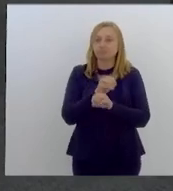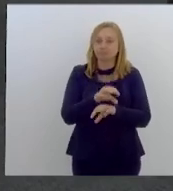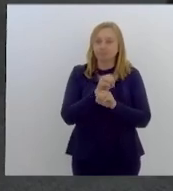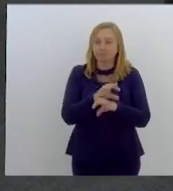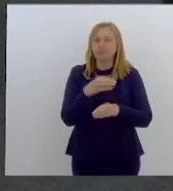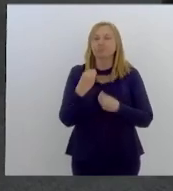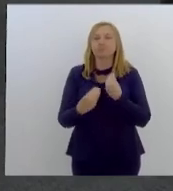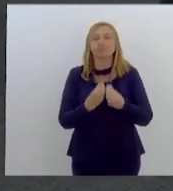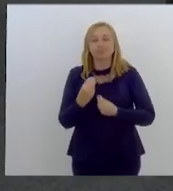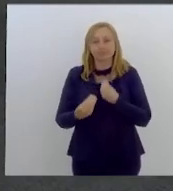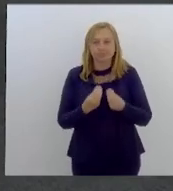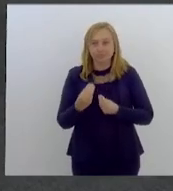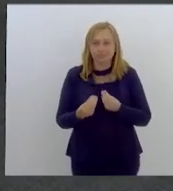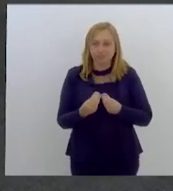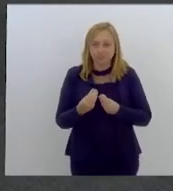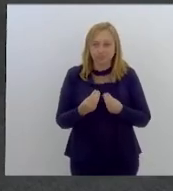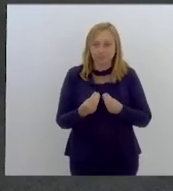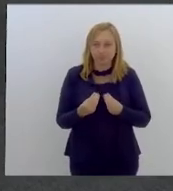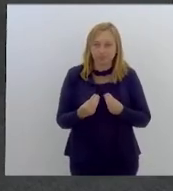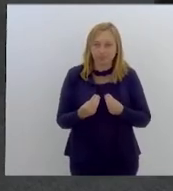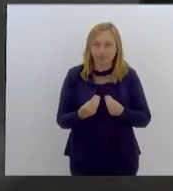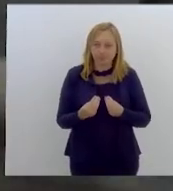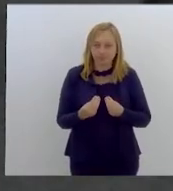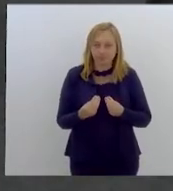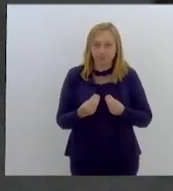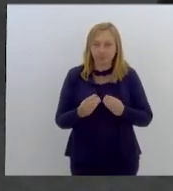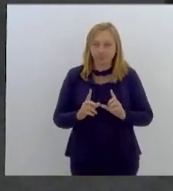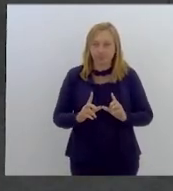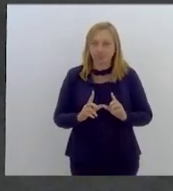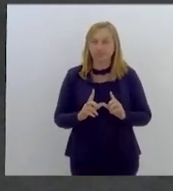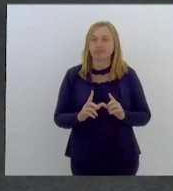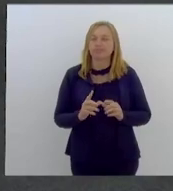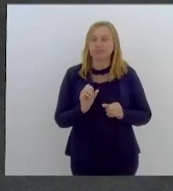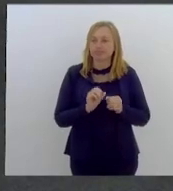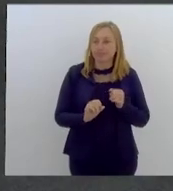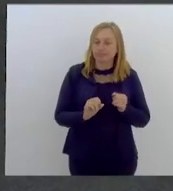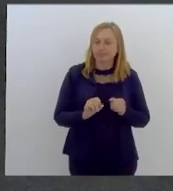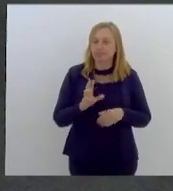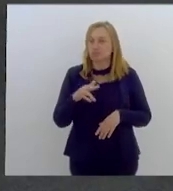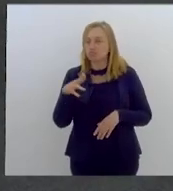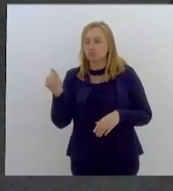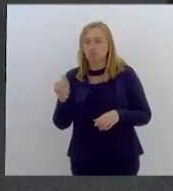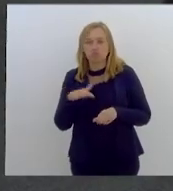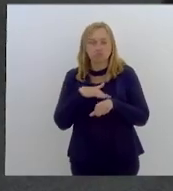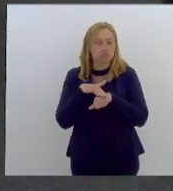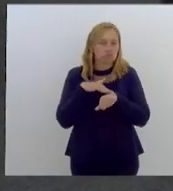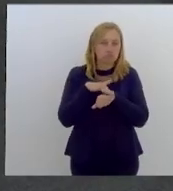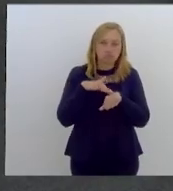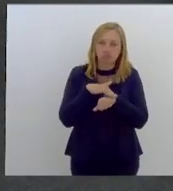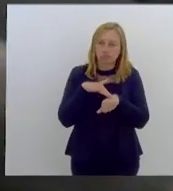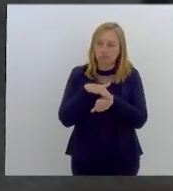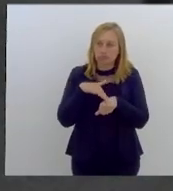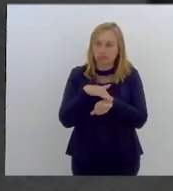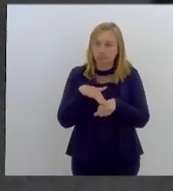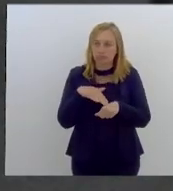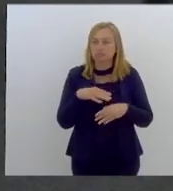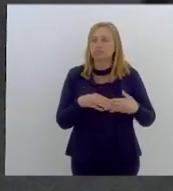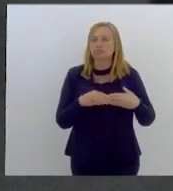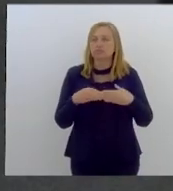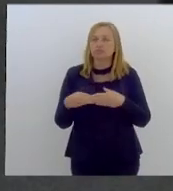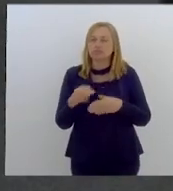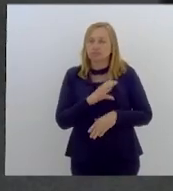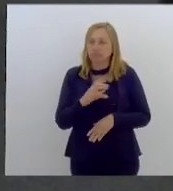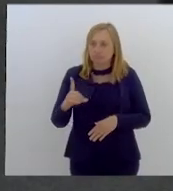sobre como fazer esse disciplinamento. Nunca houve conversa do ente que deveria coordenar esse